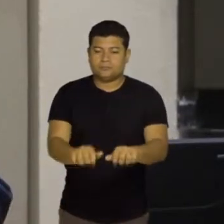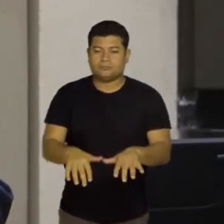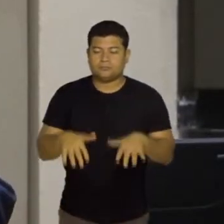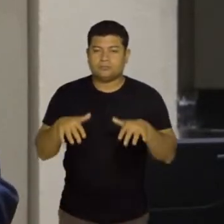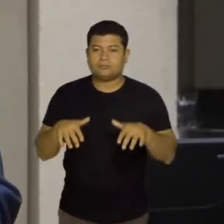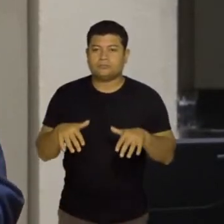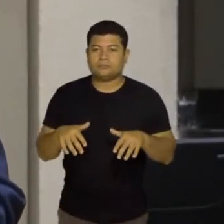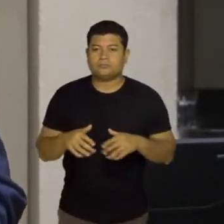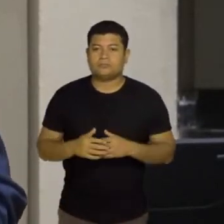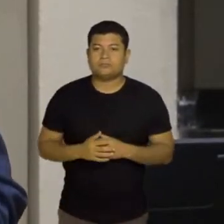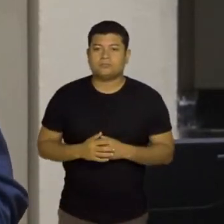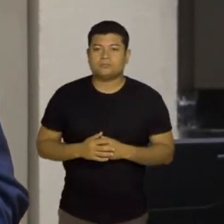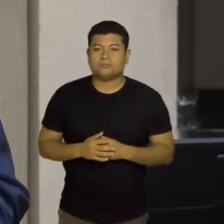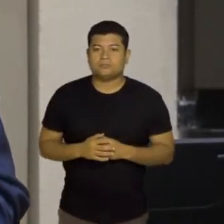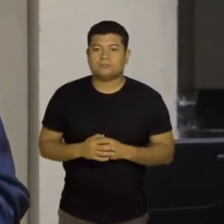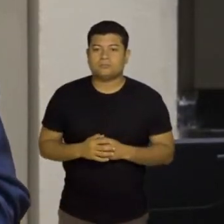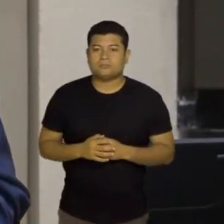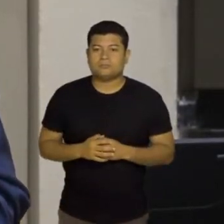presente sessão